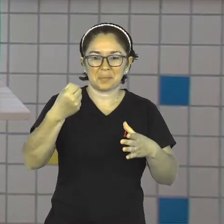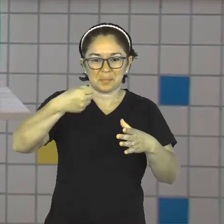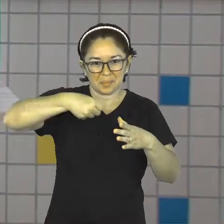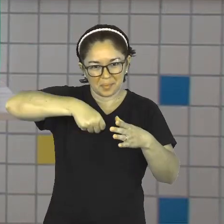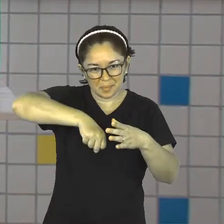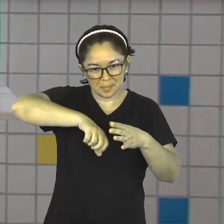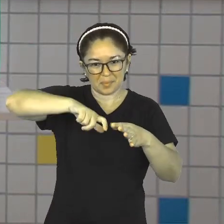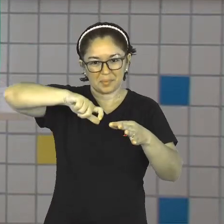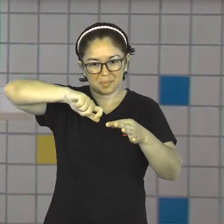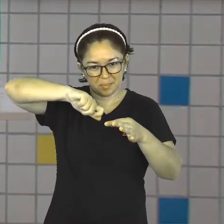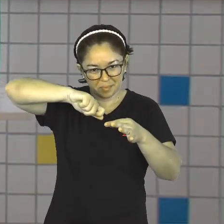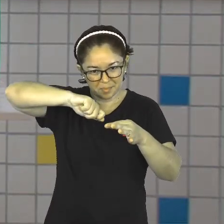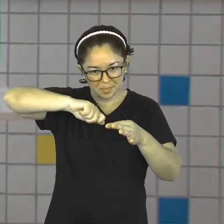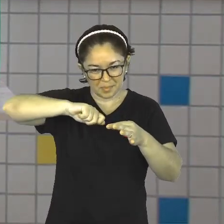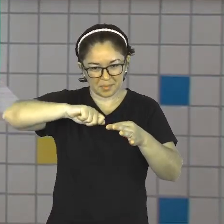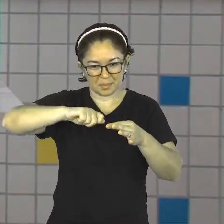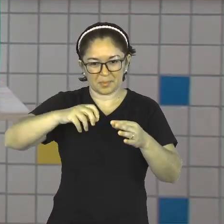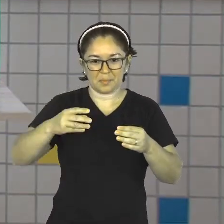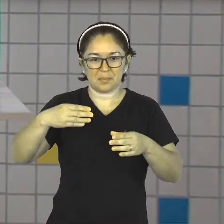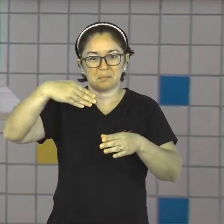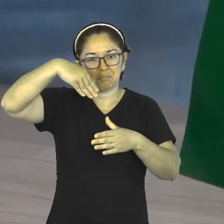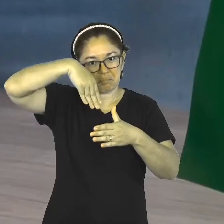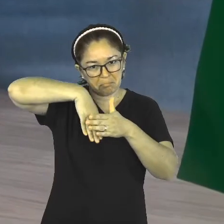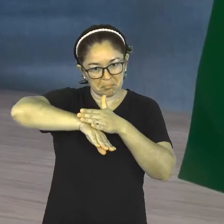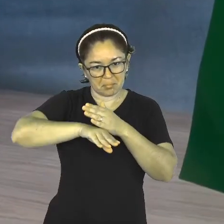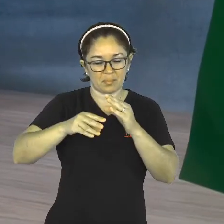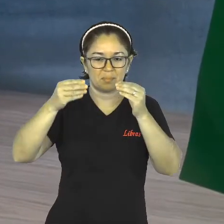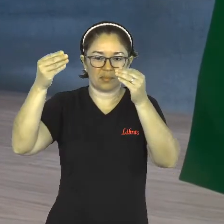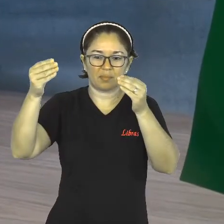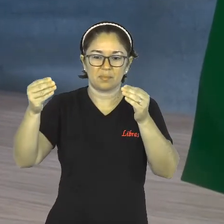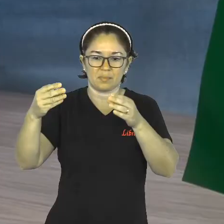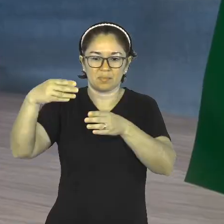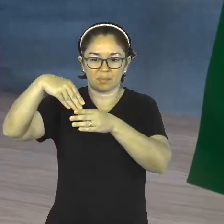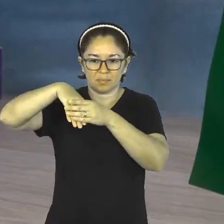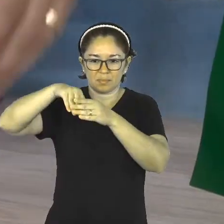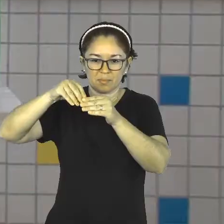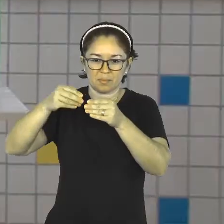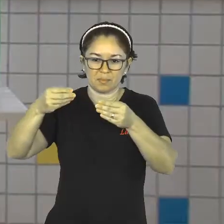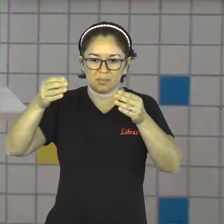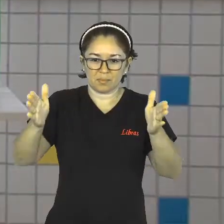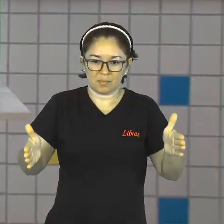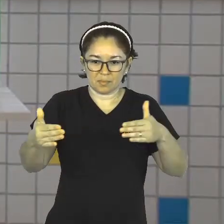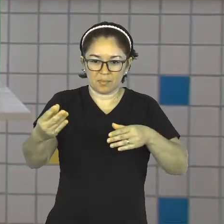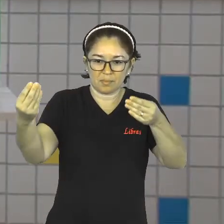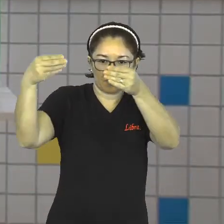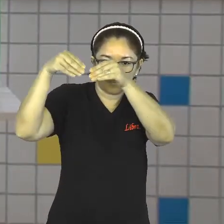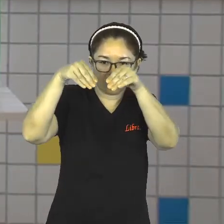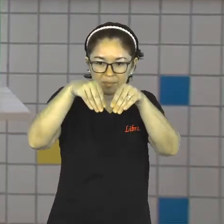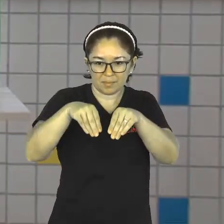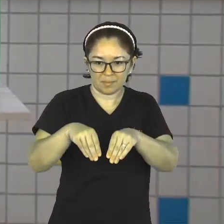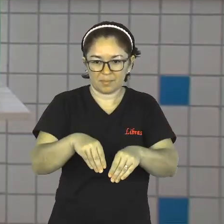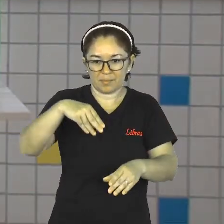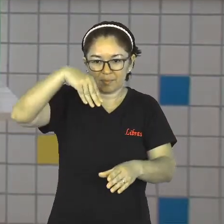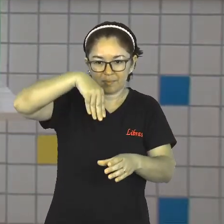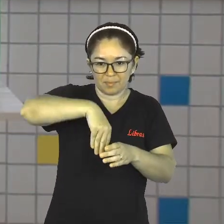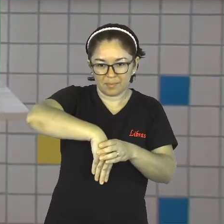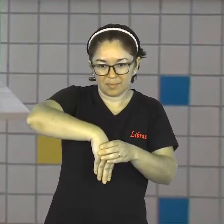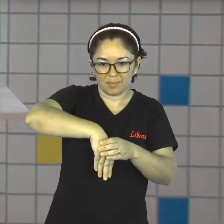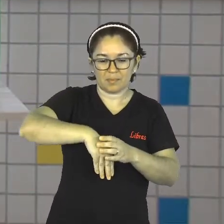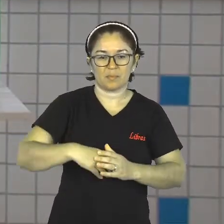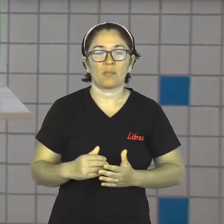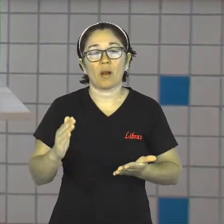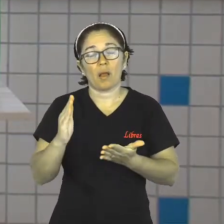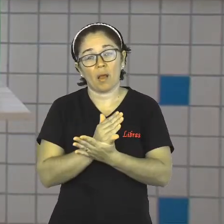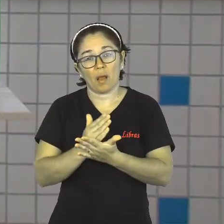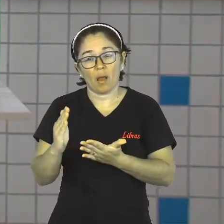tudo novamente dentro da caixa, que é o que tem dentro dela. Continuando, existem